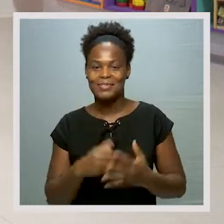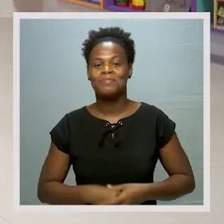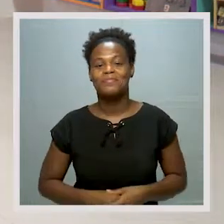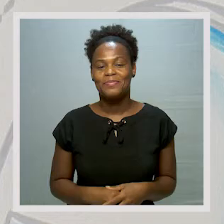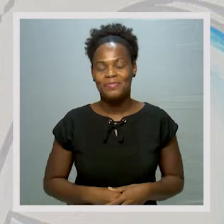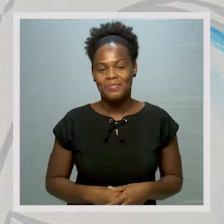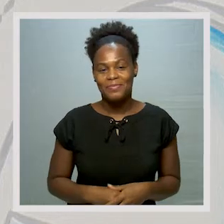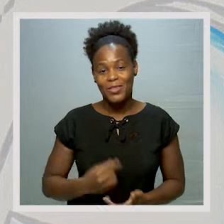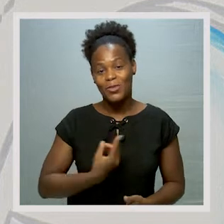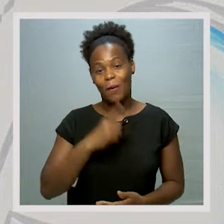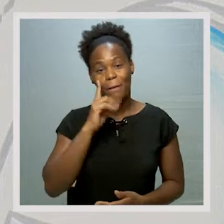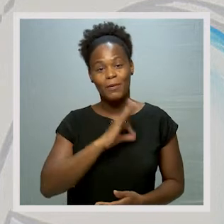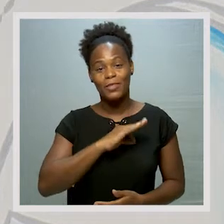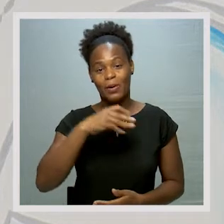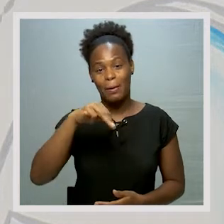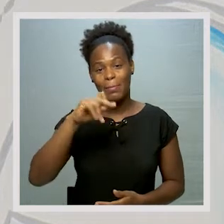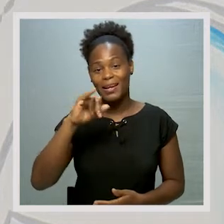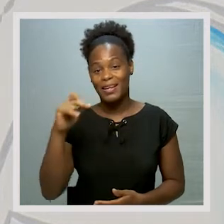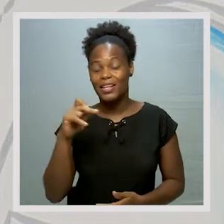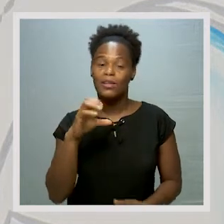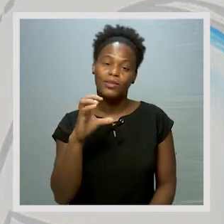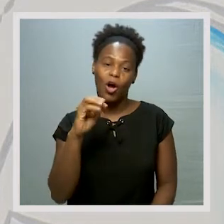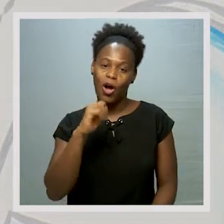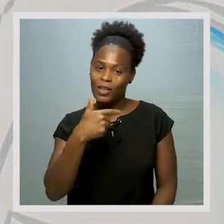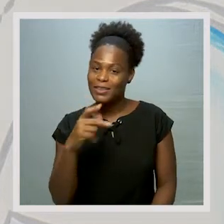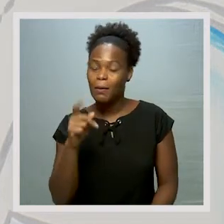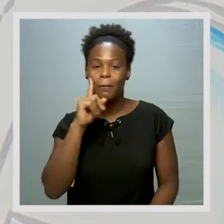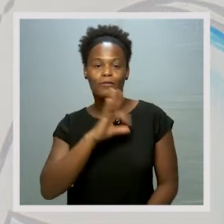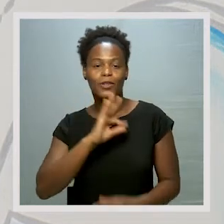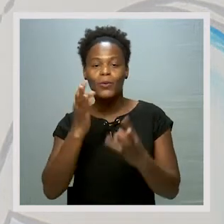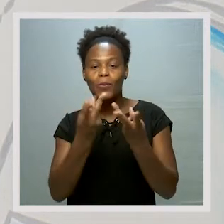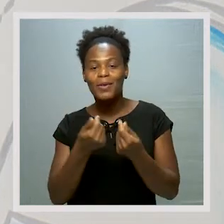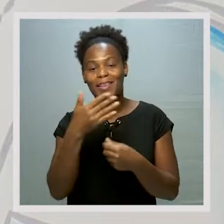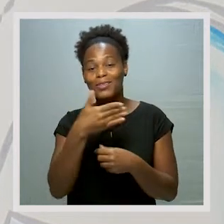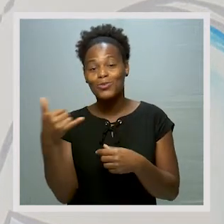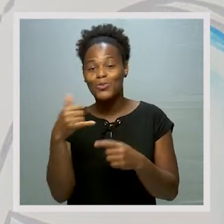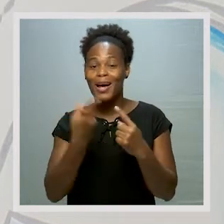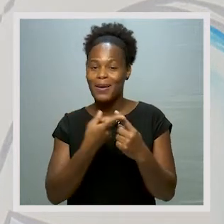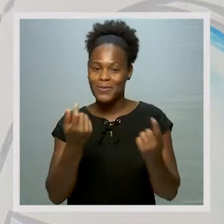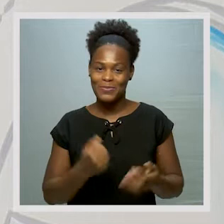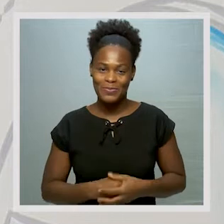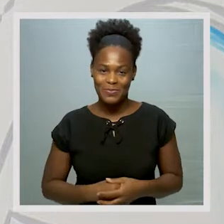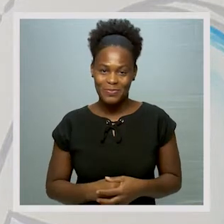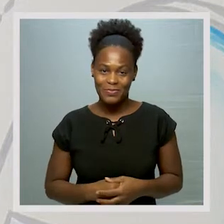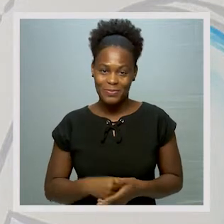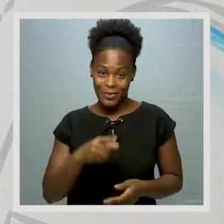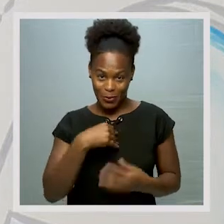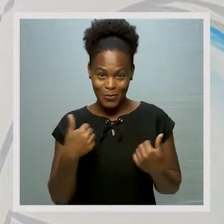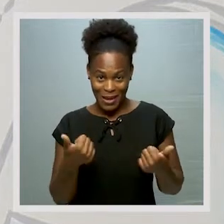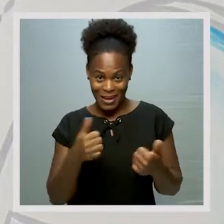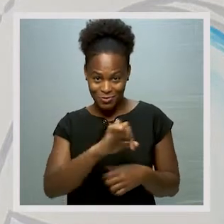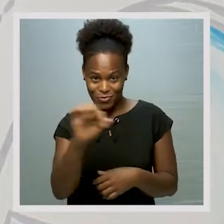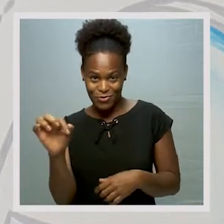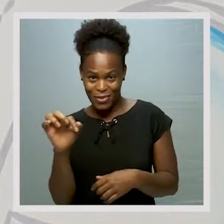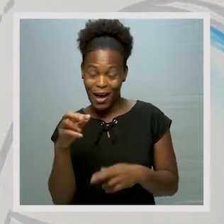em Casa. Sou a professora Maria Nascimento Costa, professora de Economia do 12º ano. Está tudo